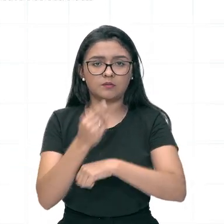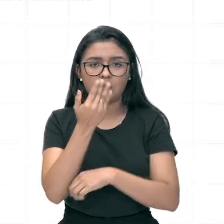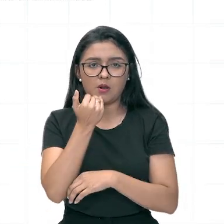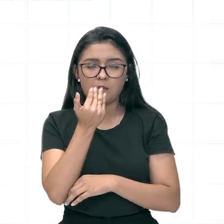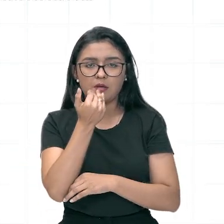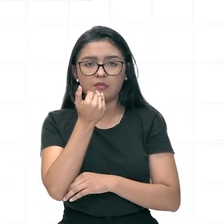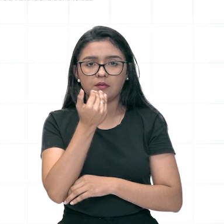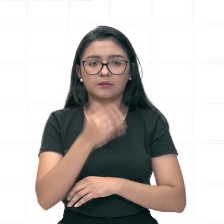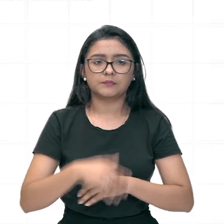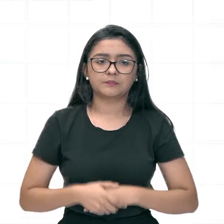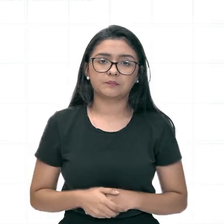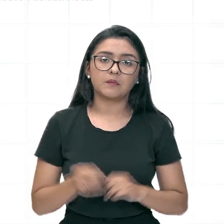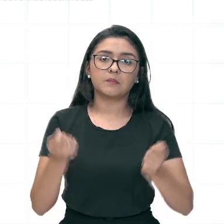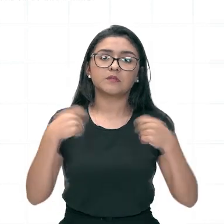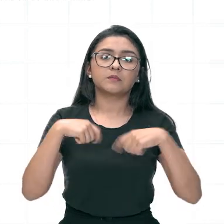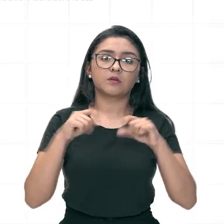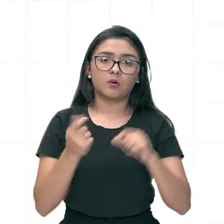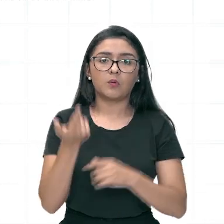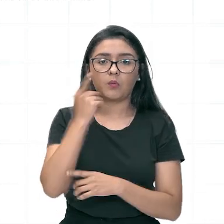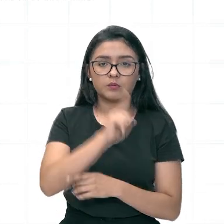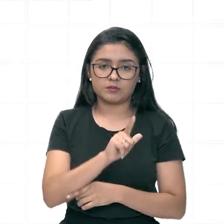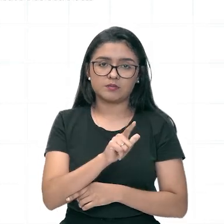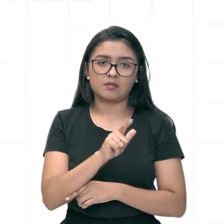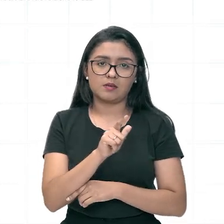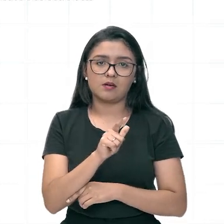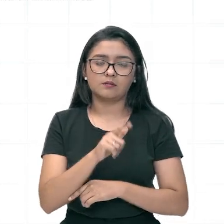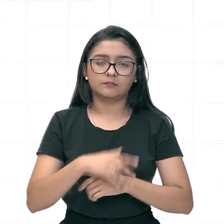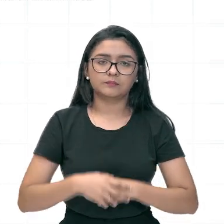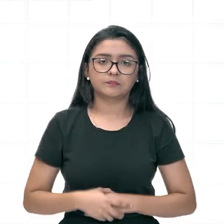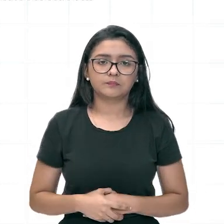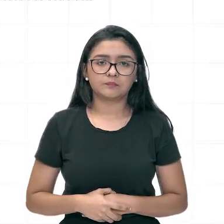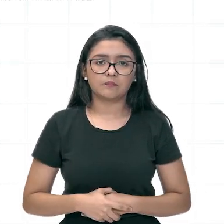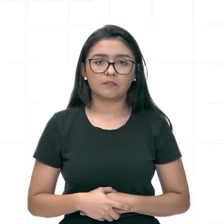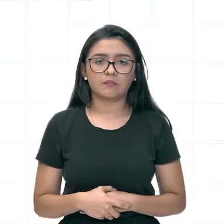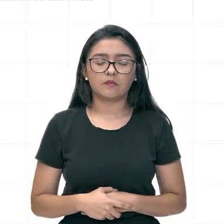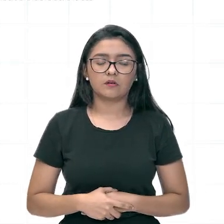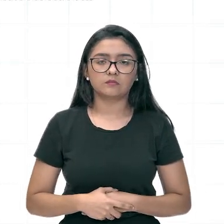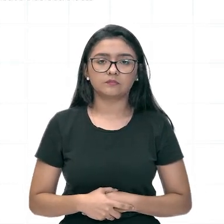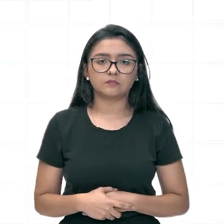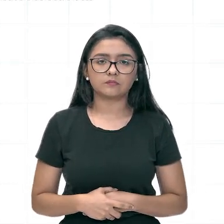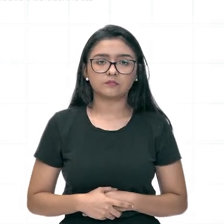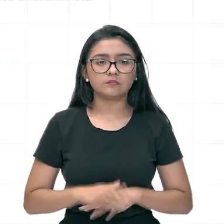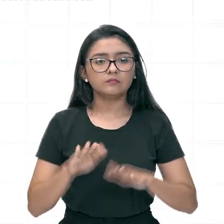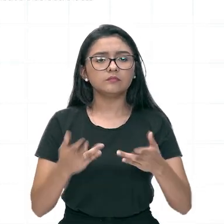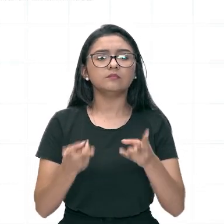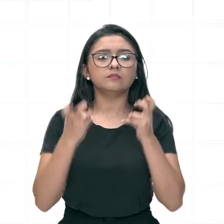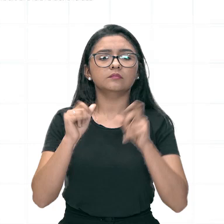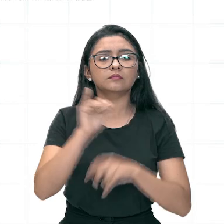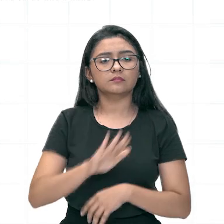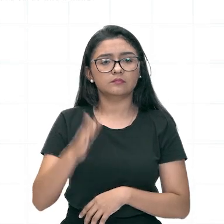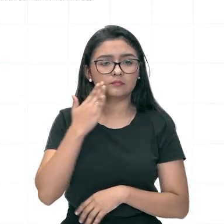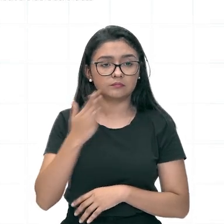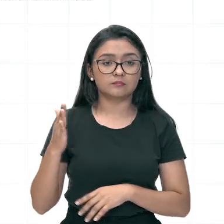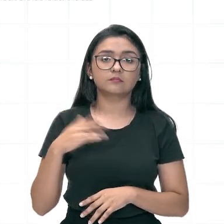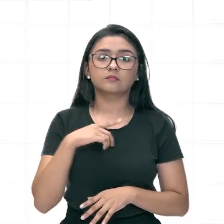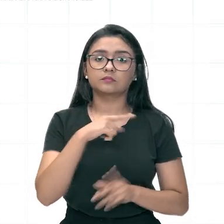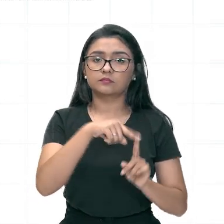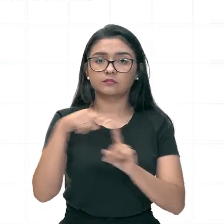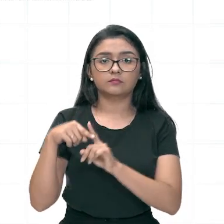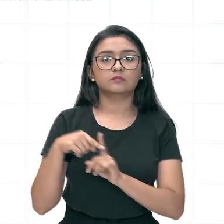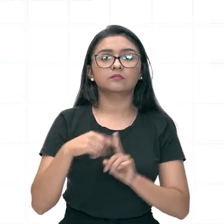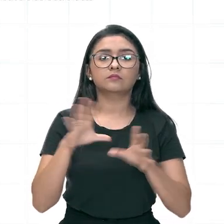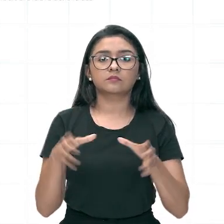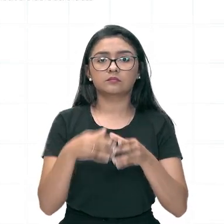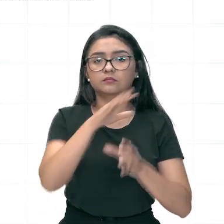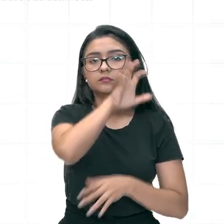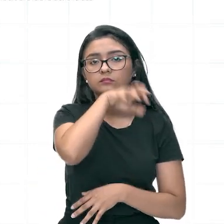né, como a gente fala, que é justamente para que esse animal possa ser digerido ali no interior do corpo da cobra. Então, só para a gente observar que esses animais ali, no caso